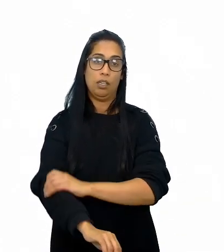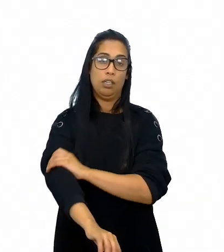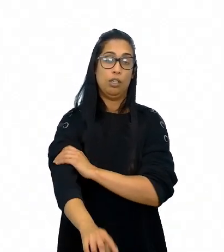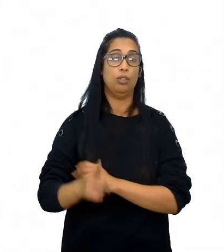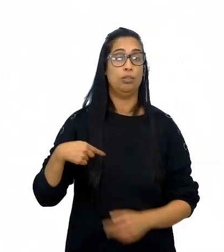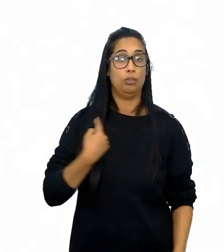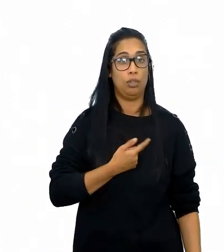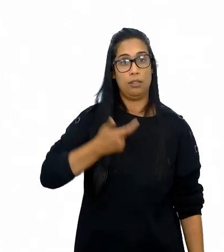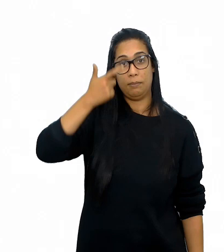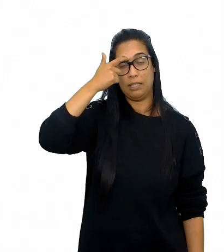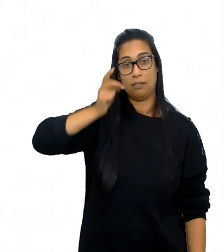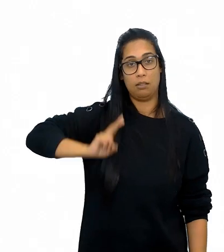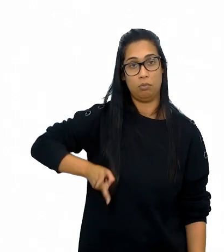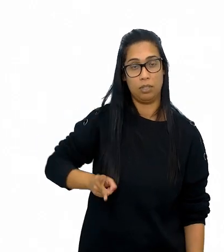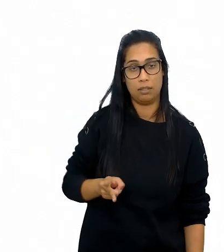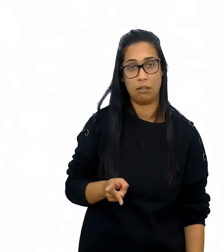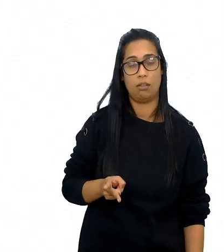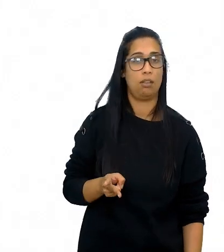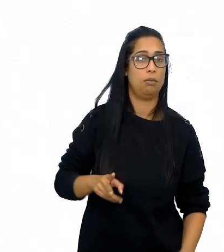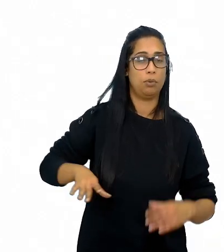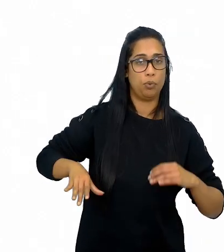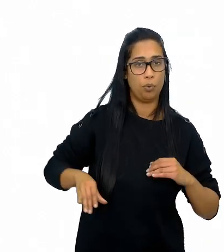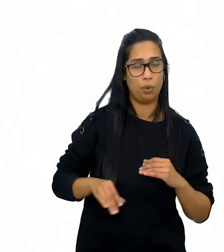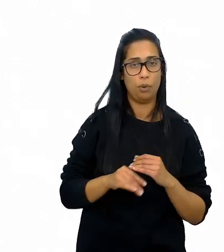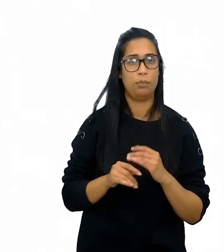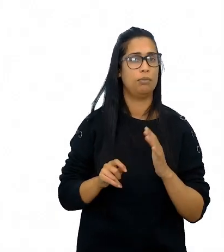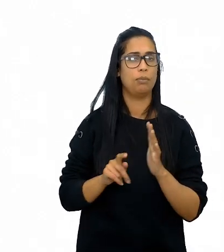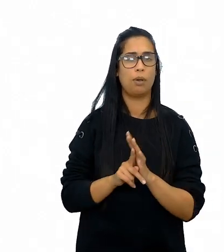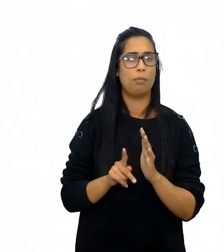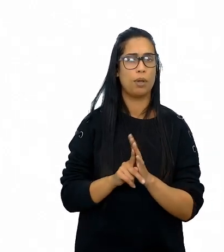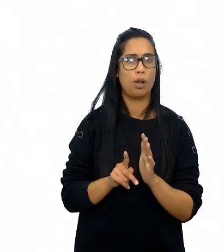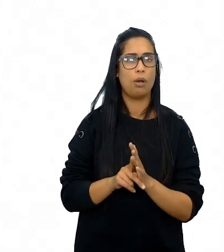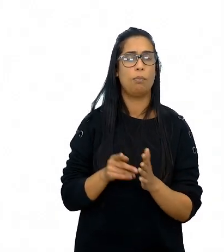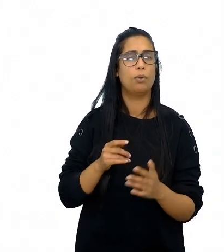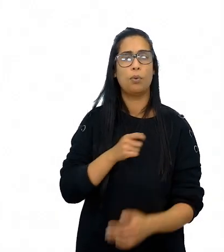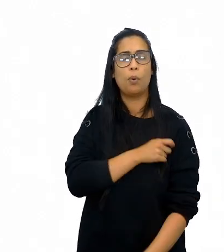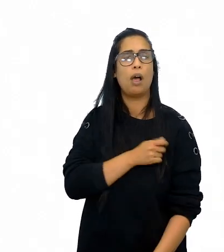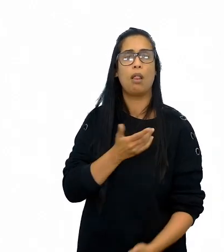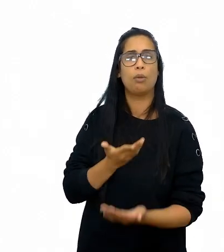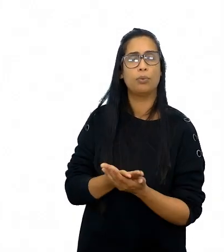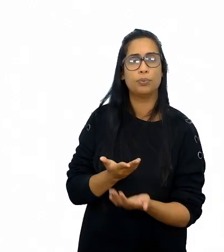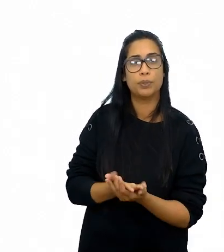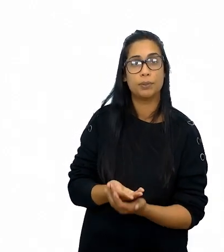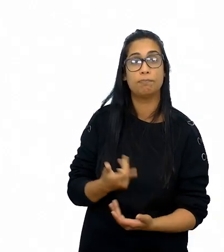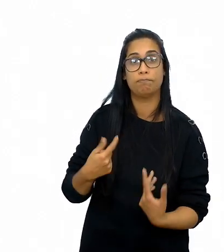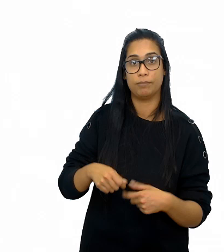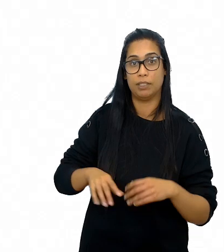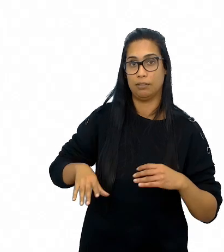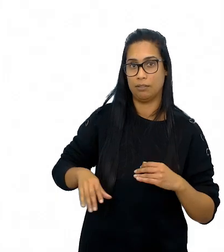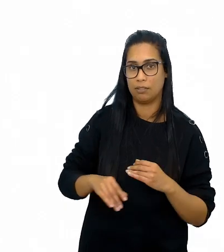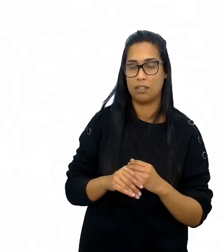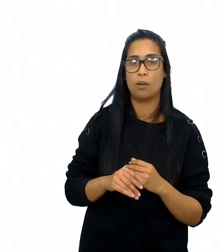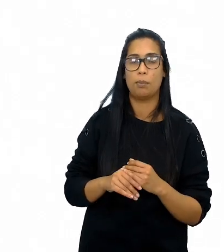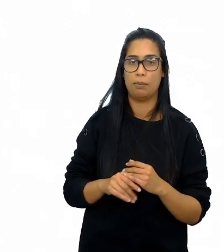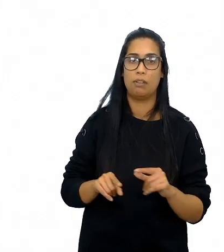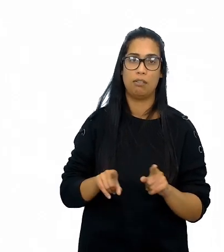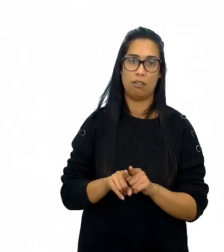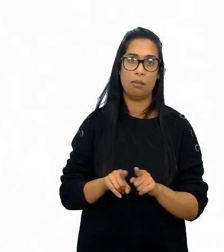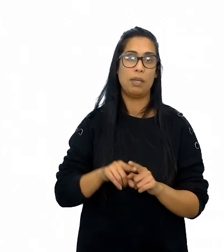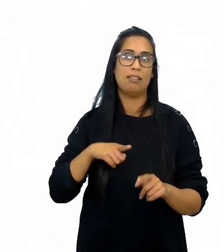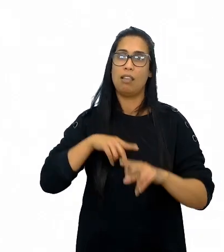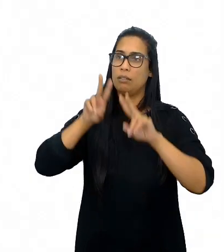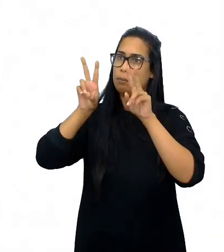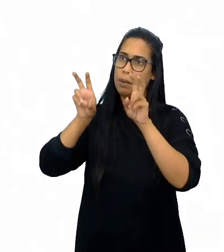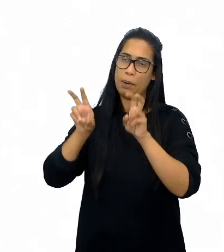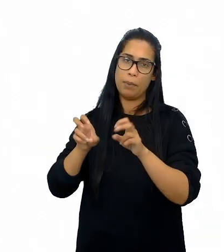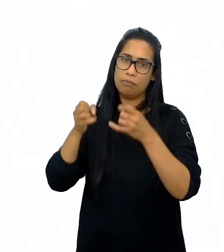pensa, inclusive para incluir o estudante dentro dessa decisão, né? Vamos trabalhar quais temáticas, né? Então a gente sempre